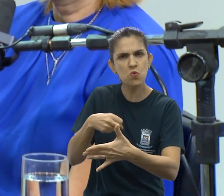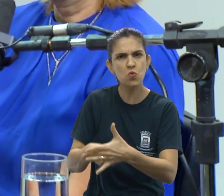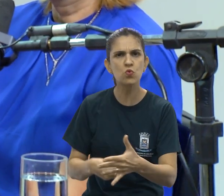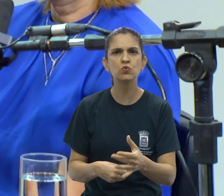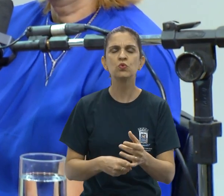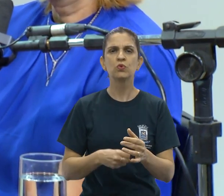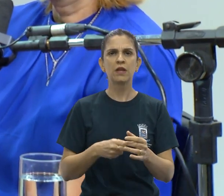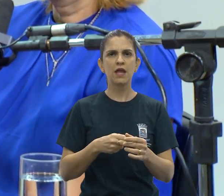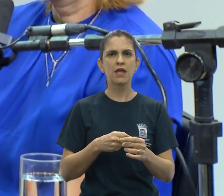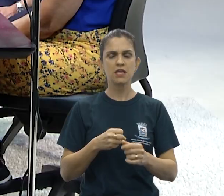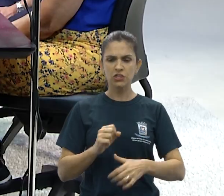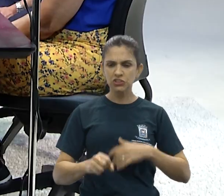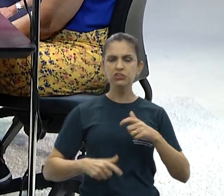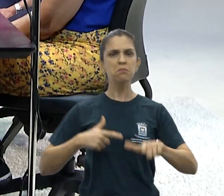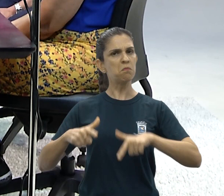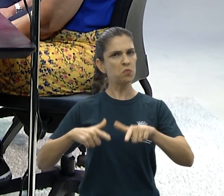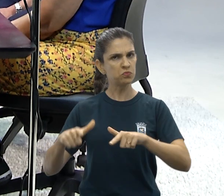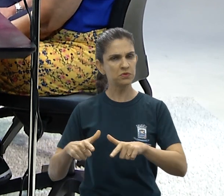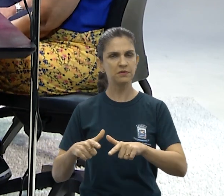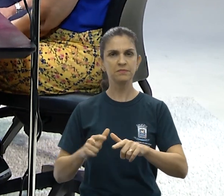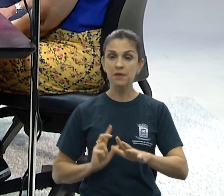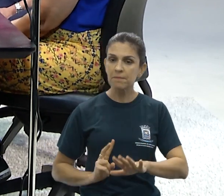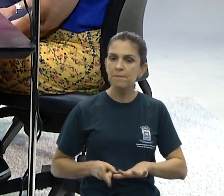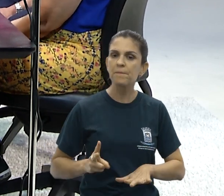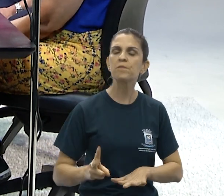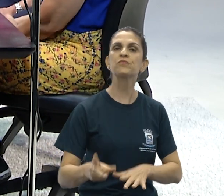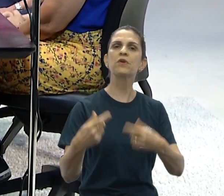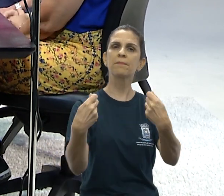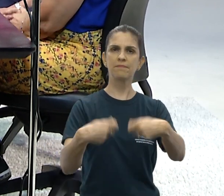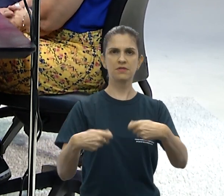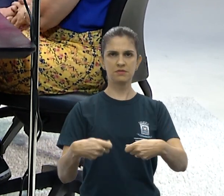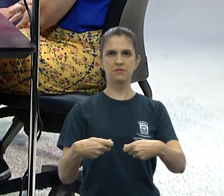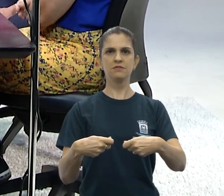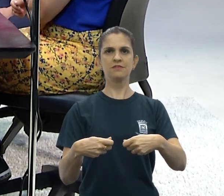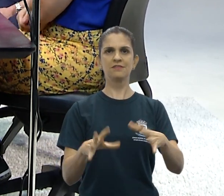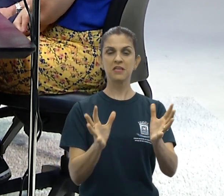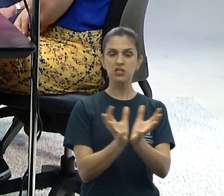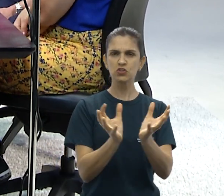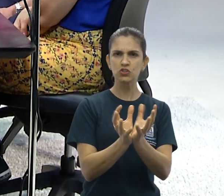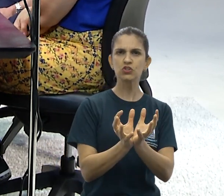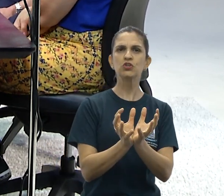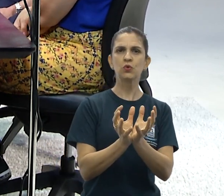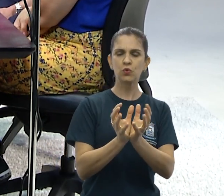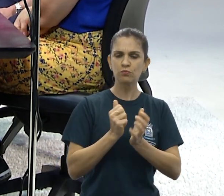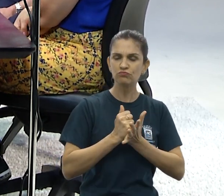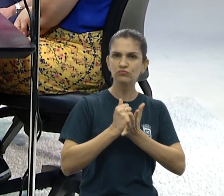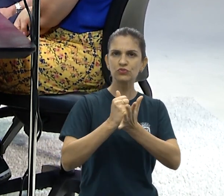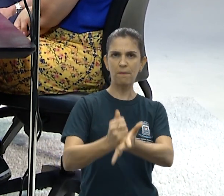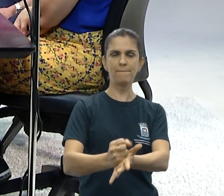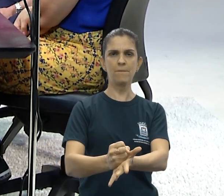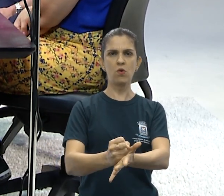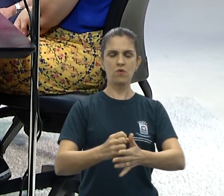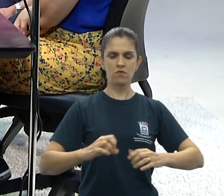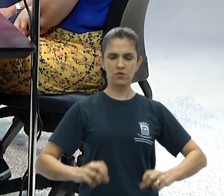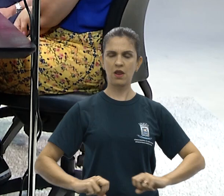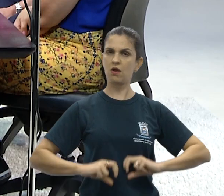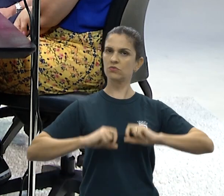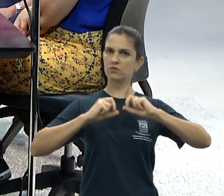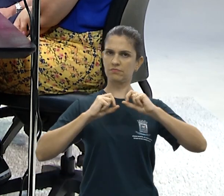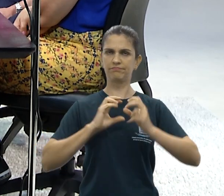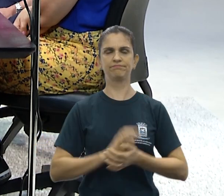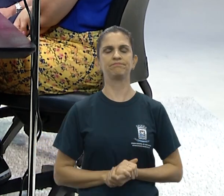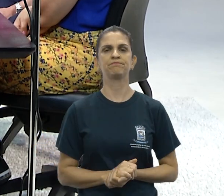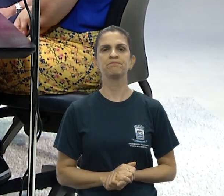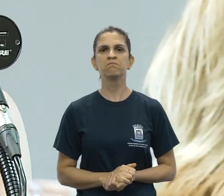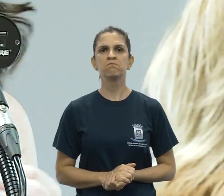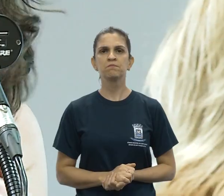adequadamente. É importante a doutora esclarecer alguns pontos para a gente dos direitos, né? A gente falou bastante